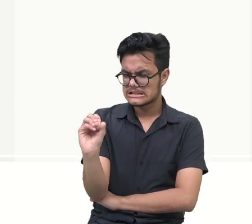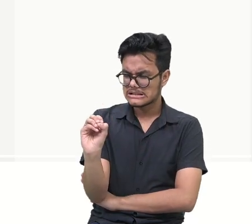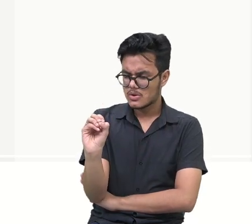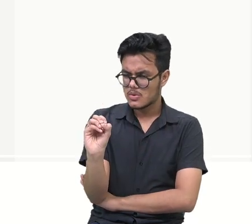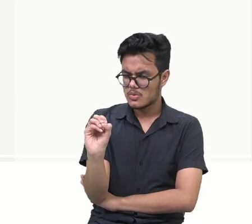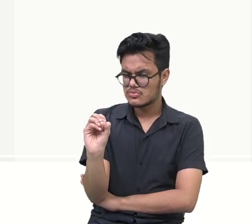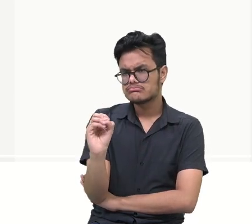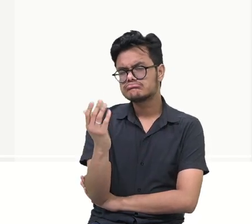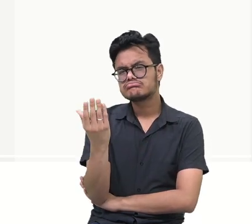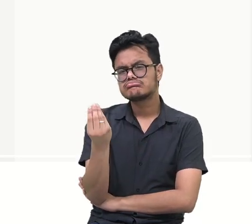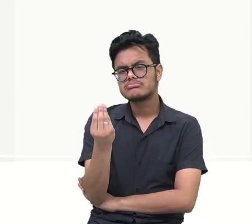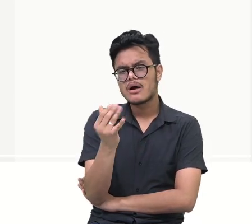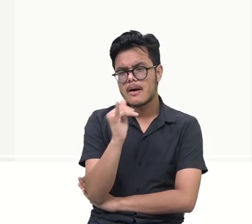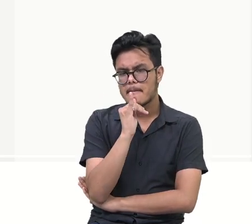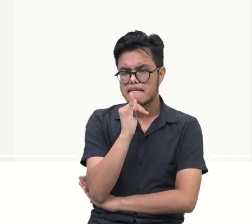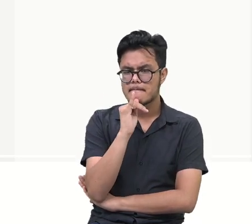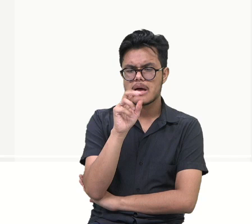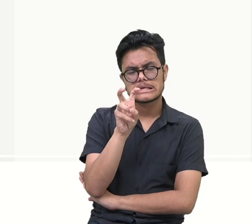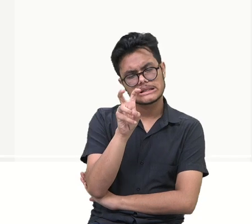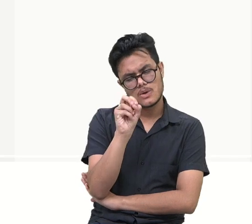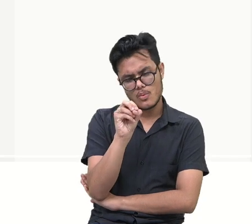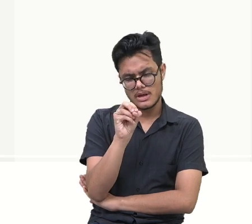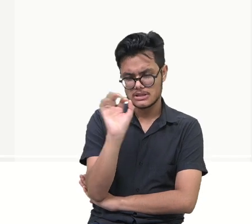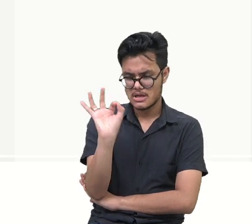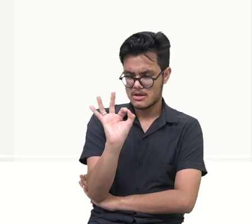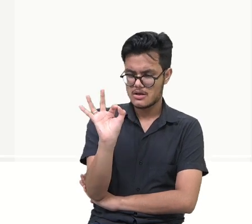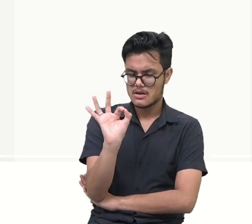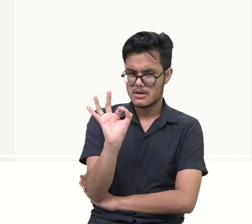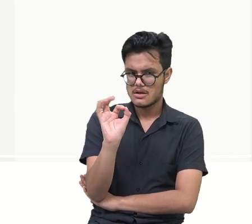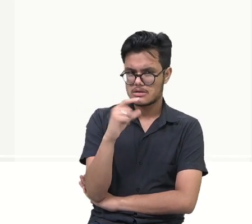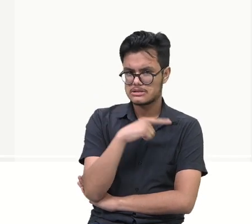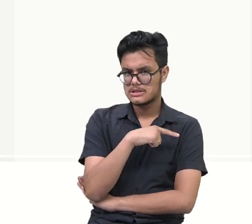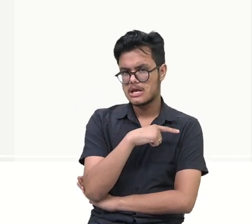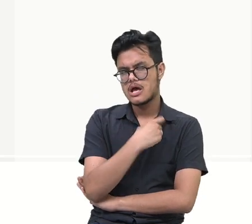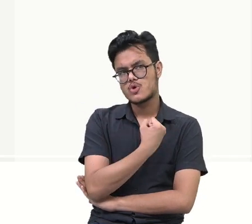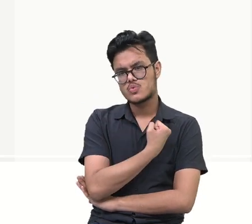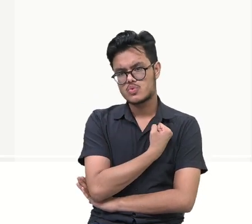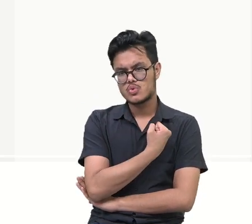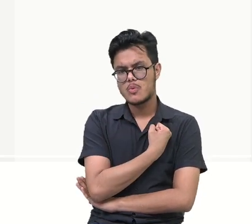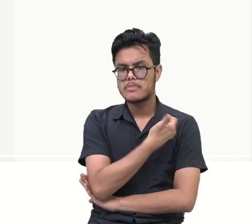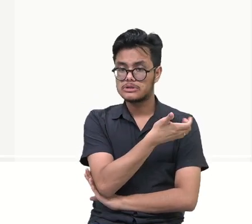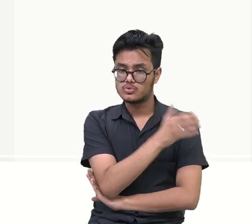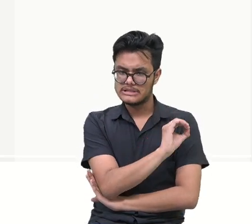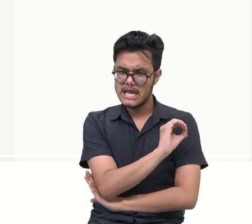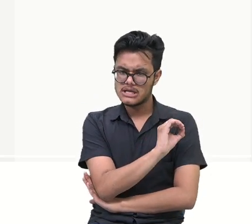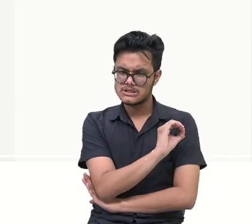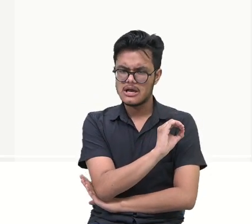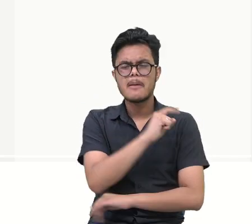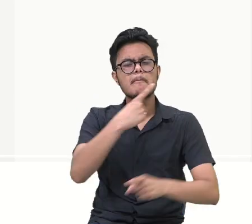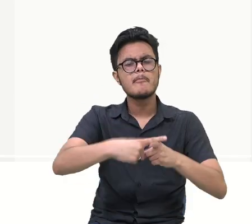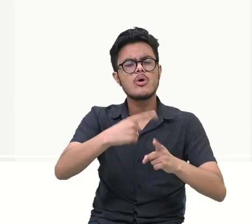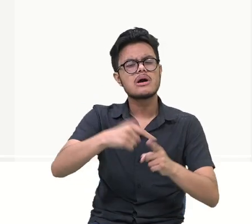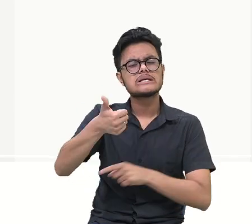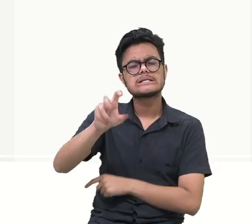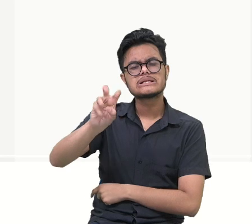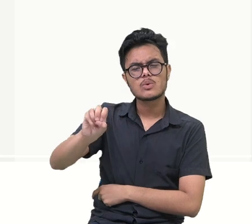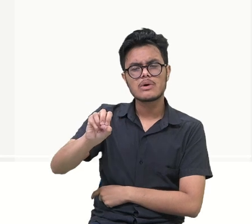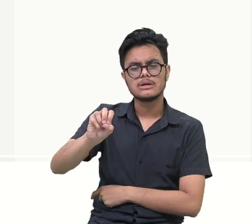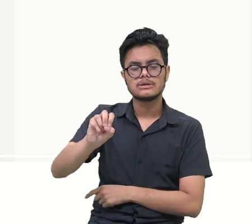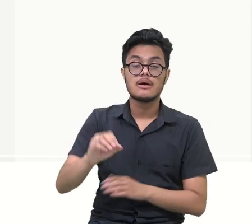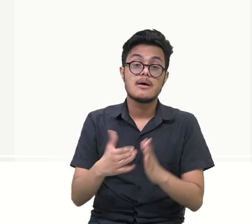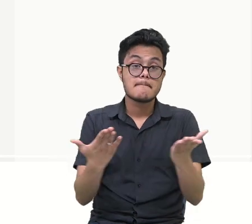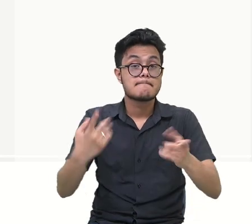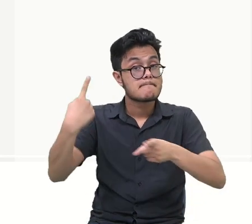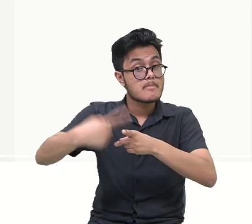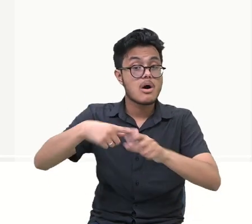ser de 50% em cima dos 10, por que 150%? Porque nós